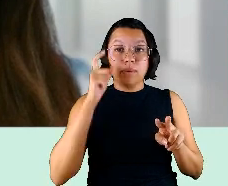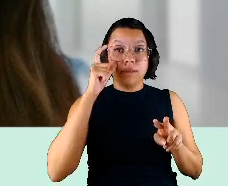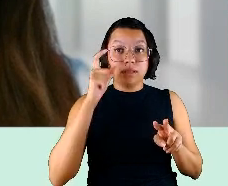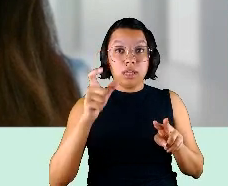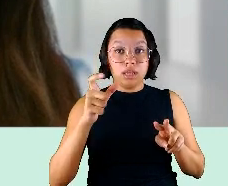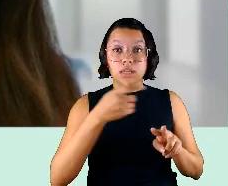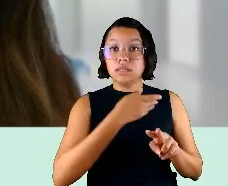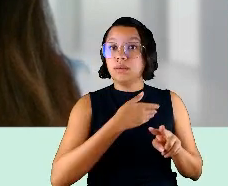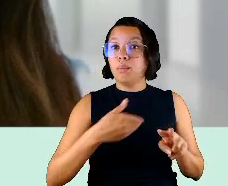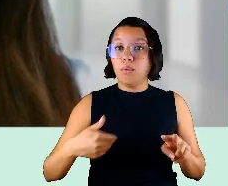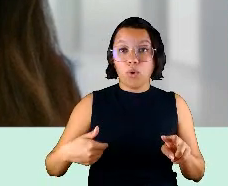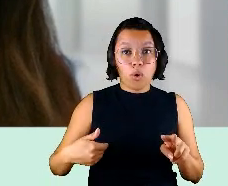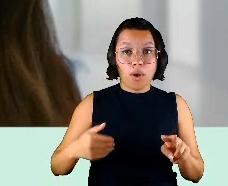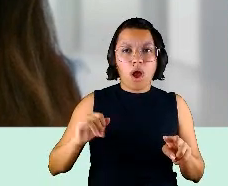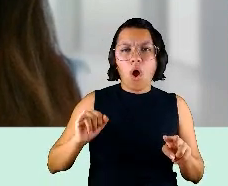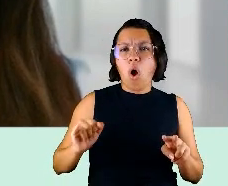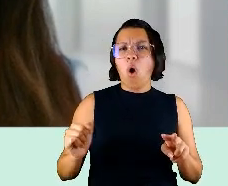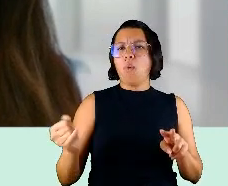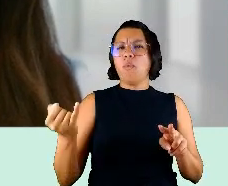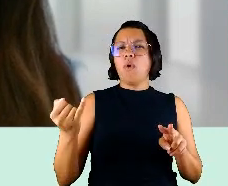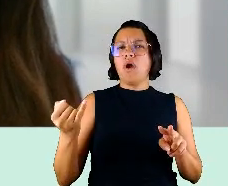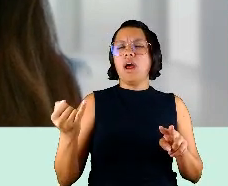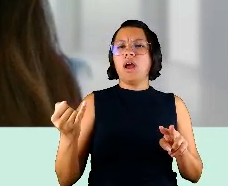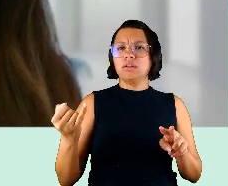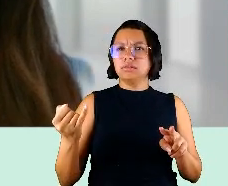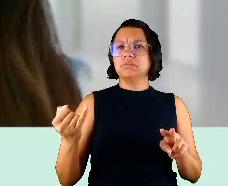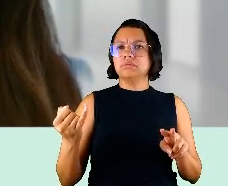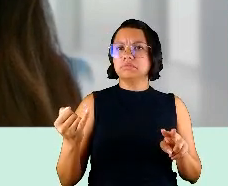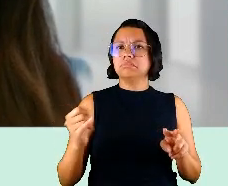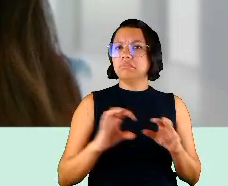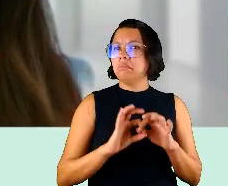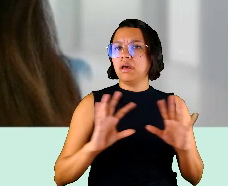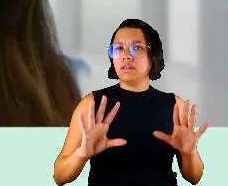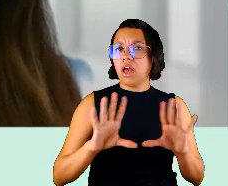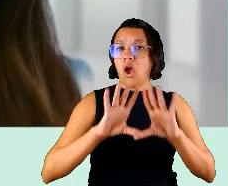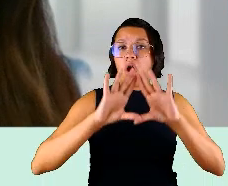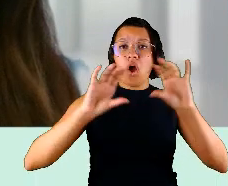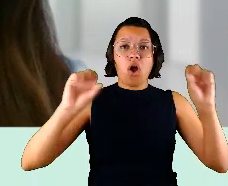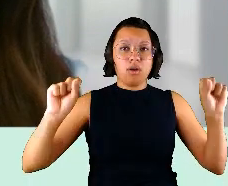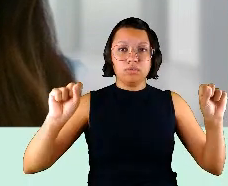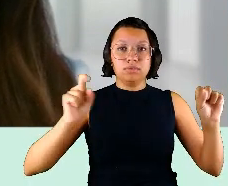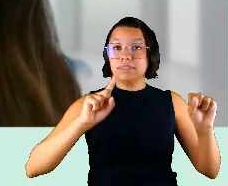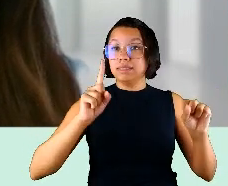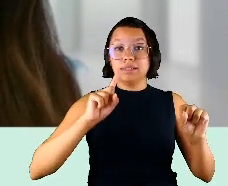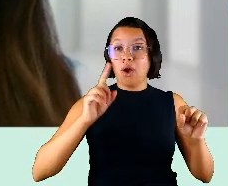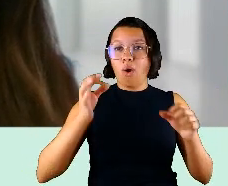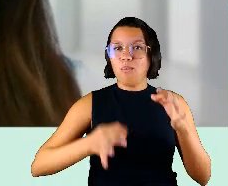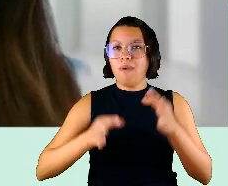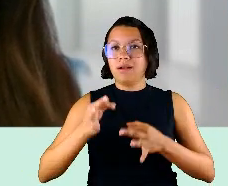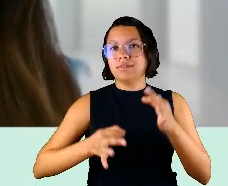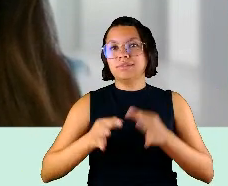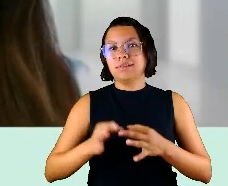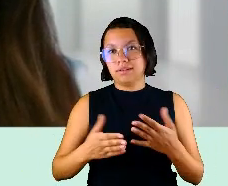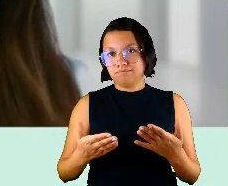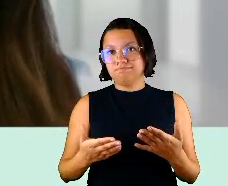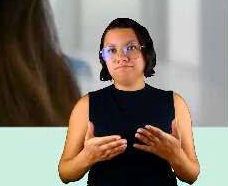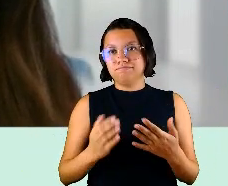né? Oportunidade e conveniência do tribunal, não do magistrado.